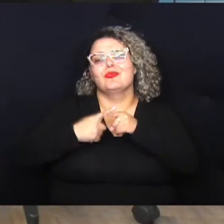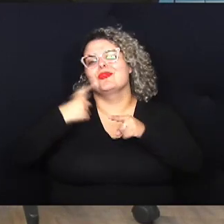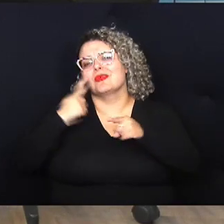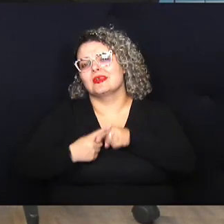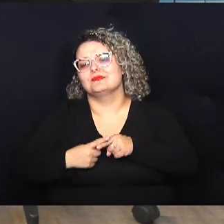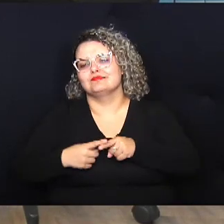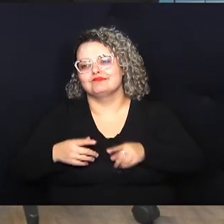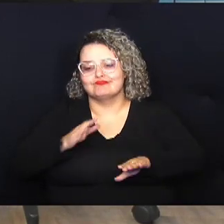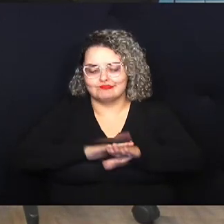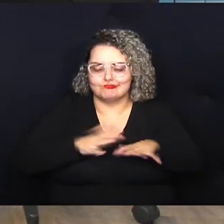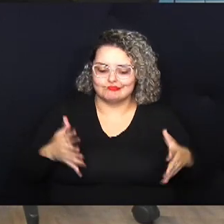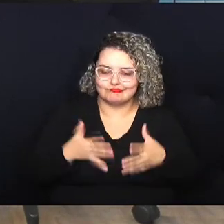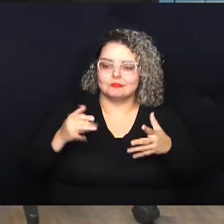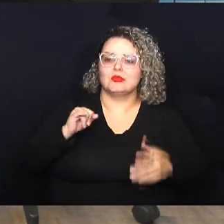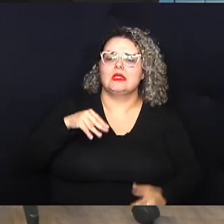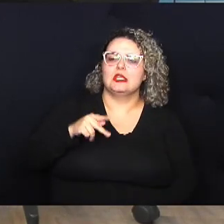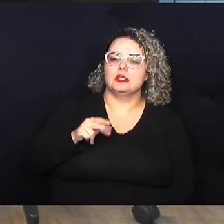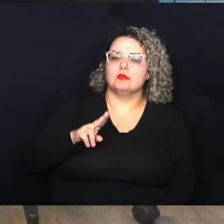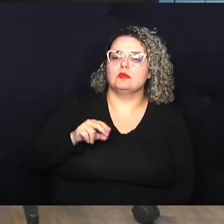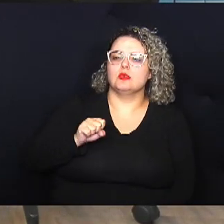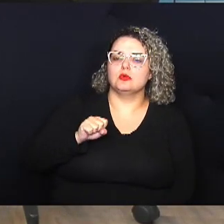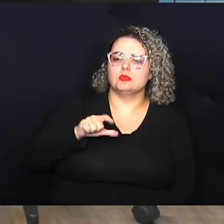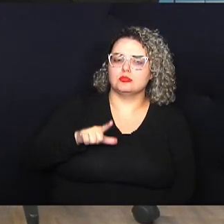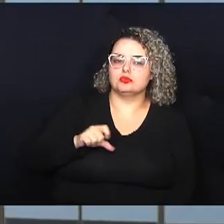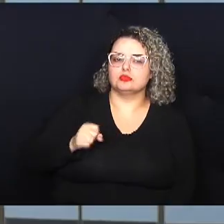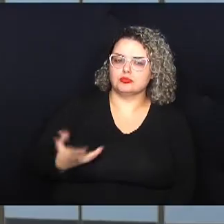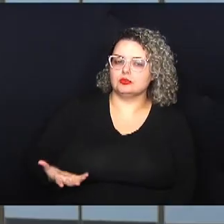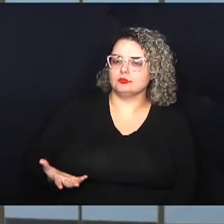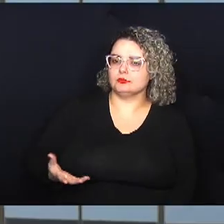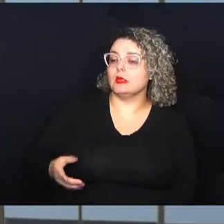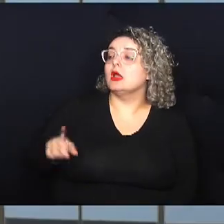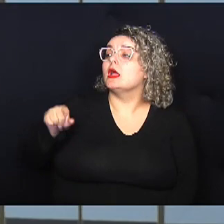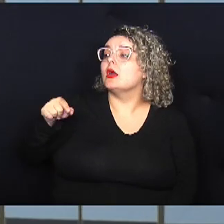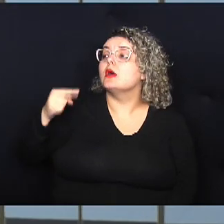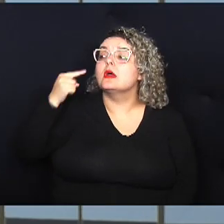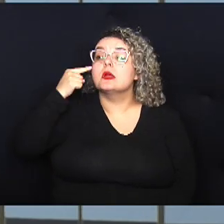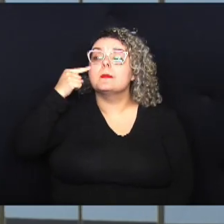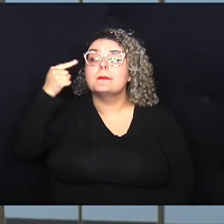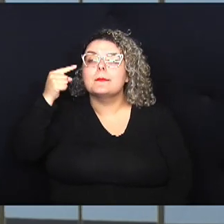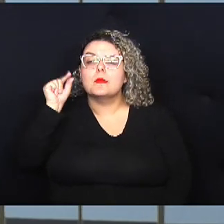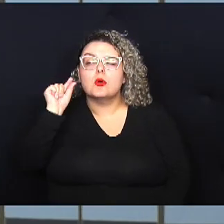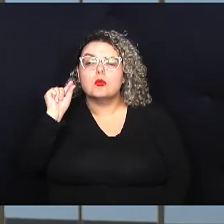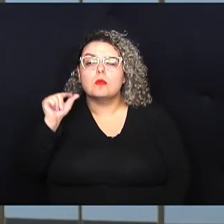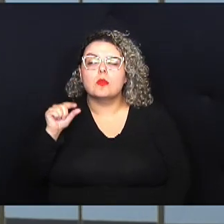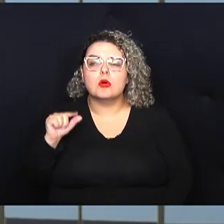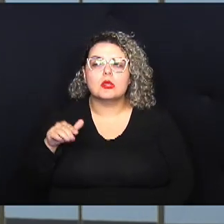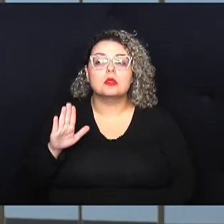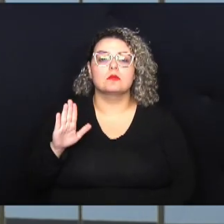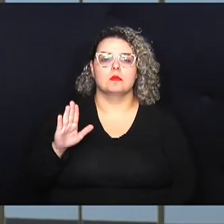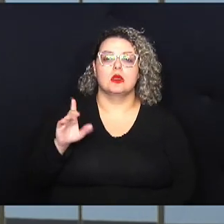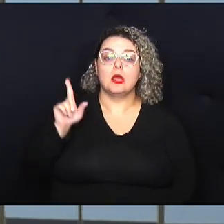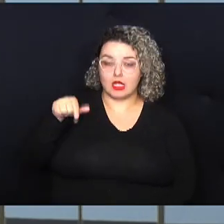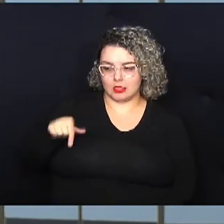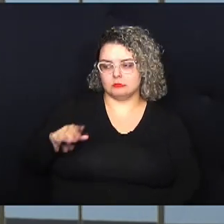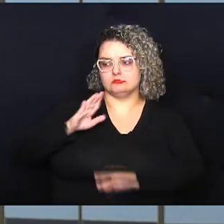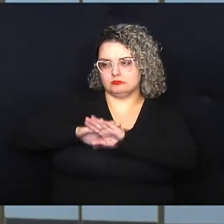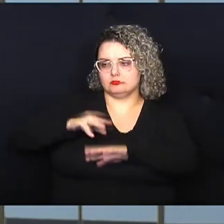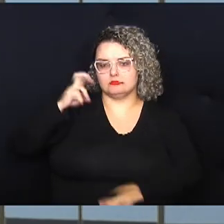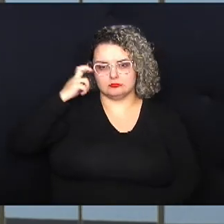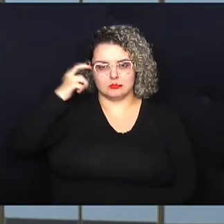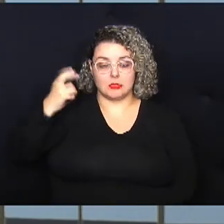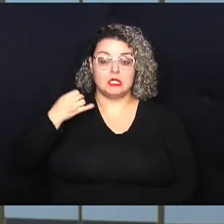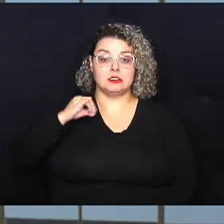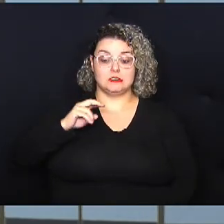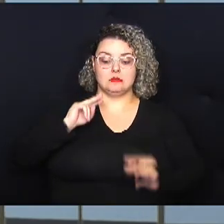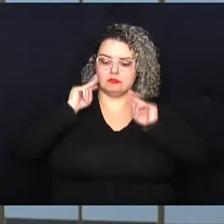impulso. Deveria ter pensado um pouquinho mais, né? É onde entra a inteligência. Olha, né? que interessante. Então, se eu me conheço, se eu